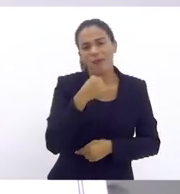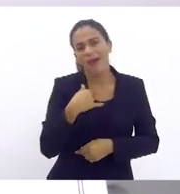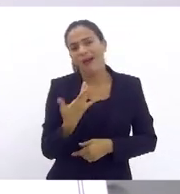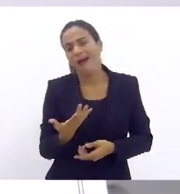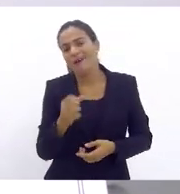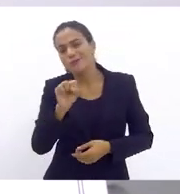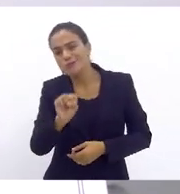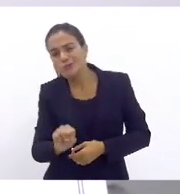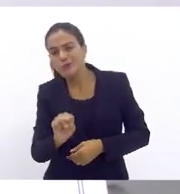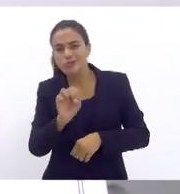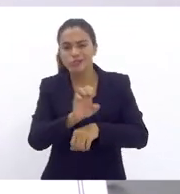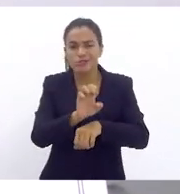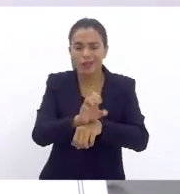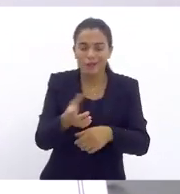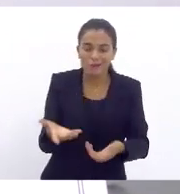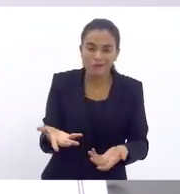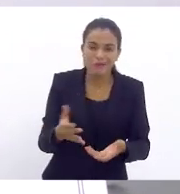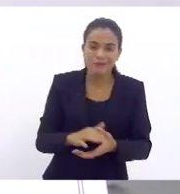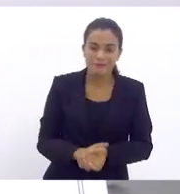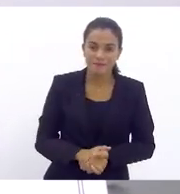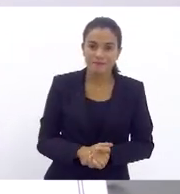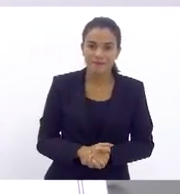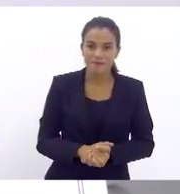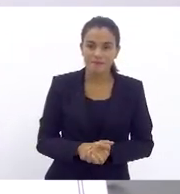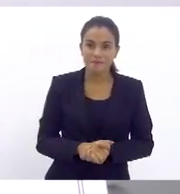do tem uma